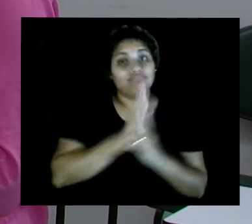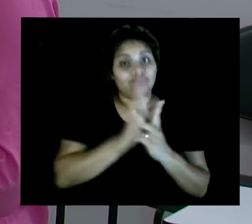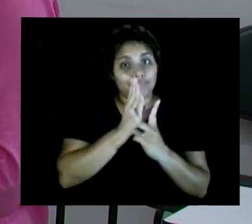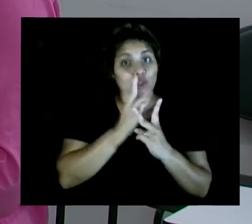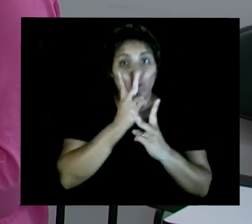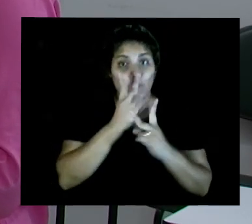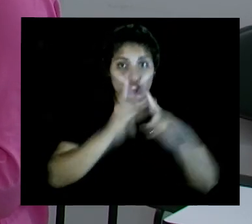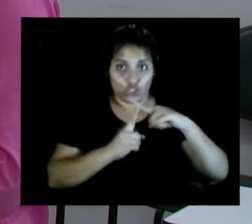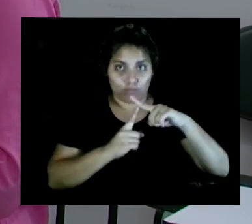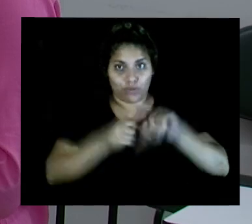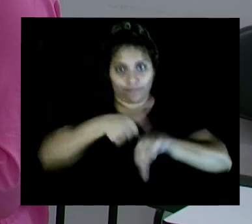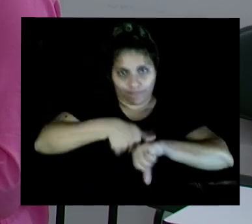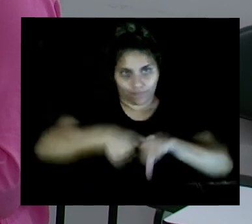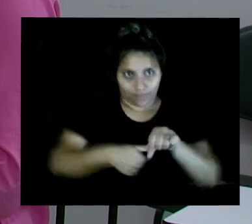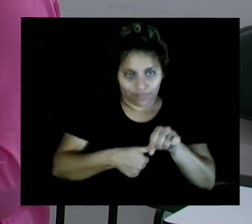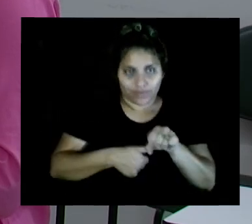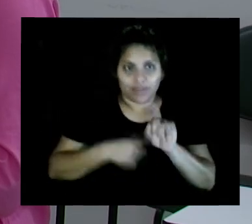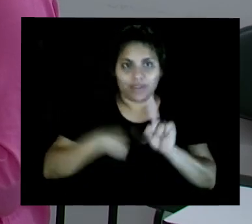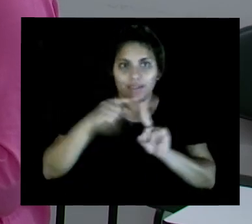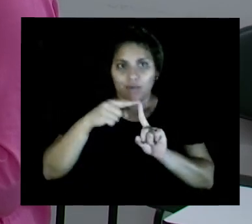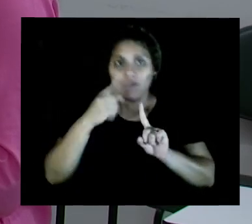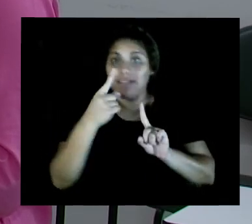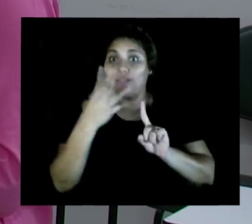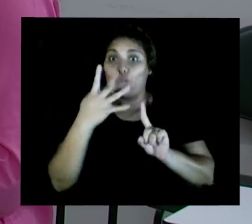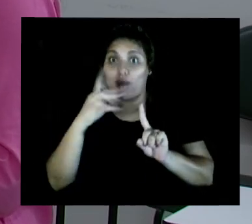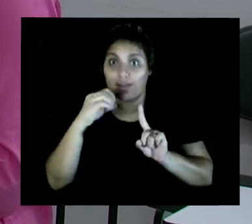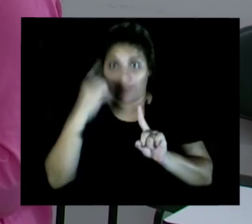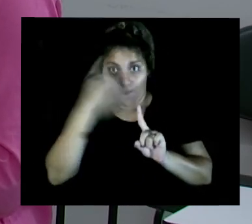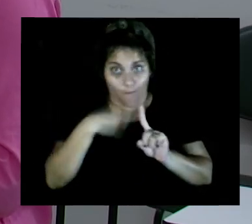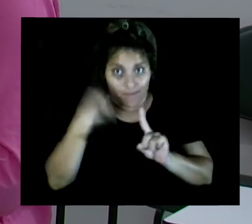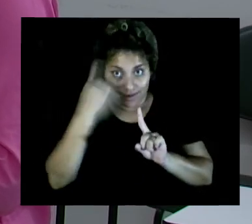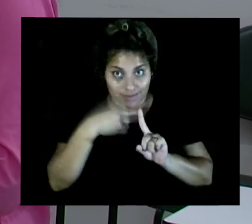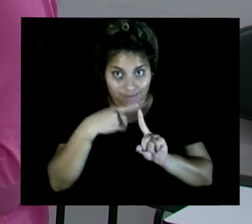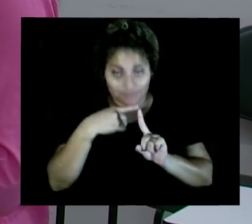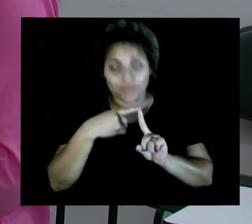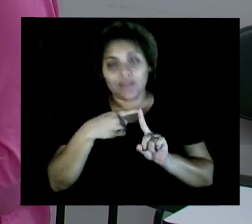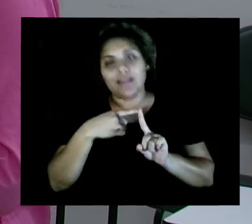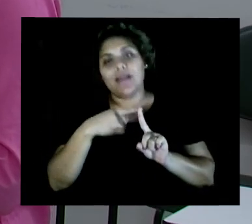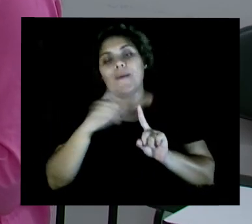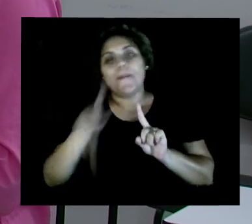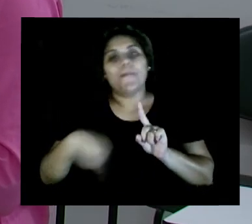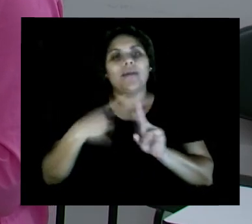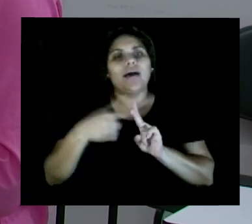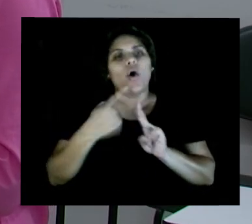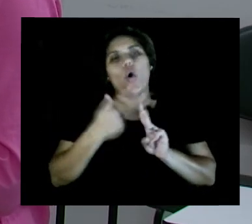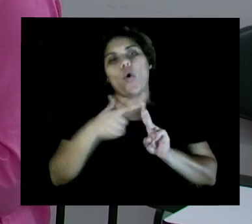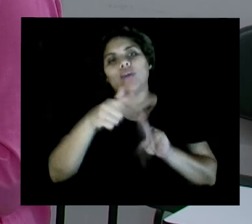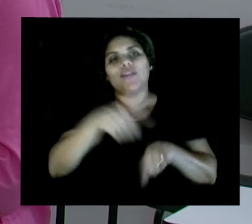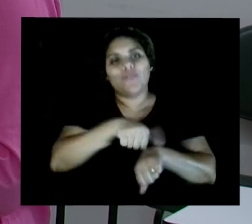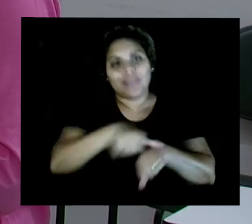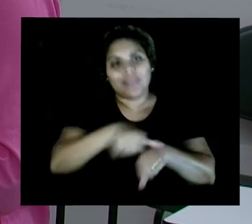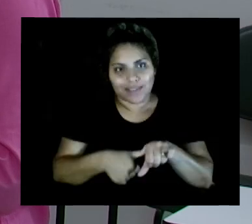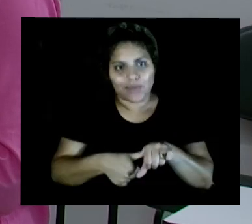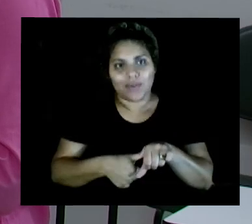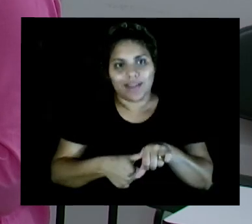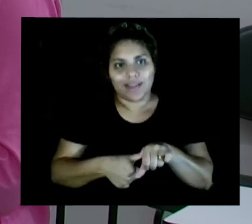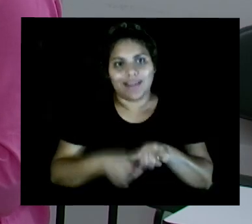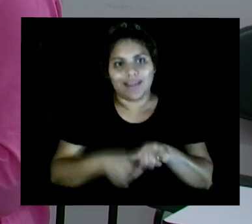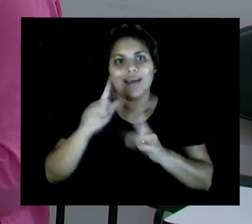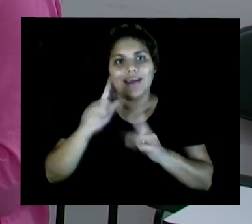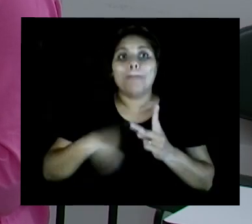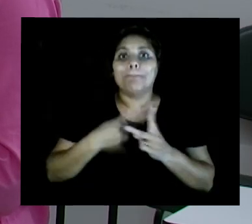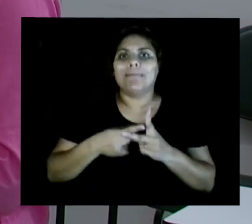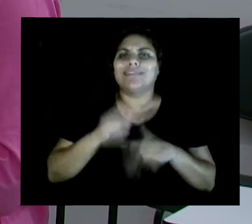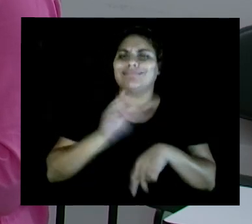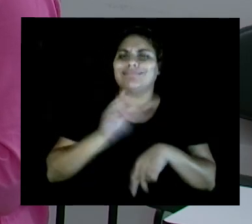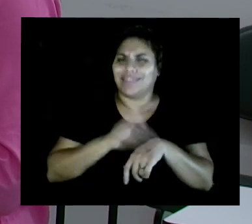tem 2 versões de curso, tem uma versão que são 140 horas de curso e tem uma outra versão, que eu não vou lembrar de cabeça agora,